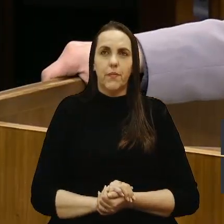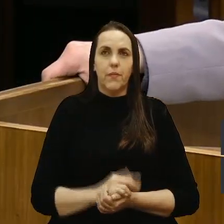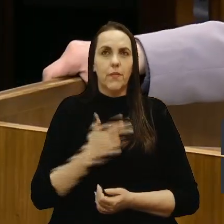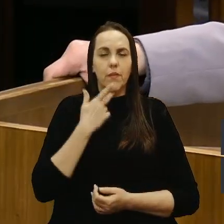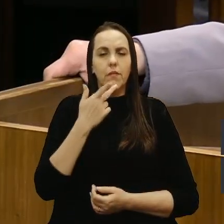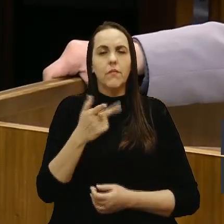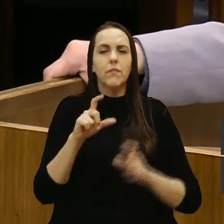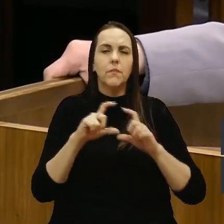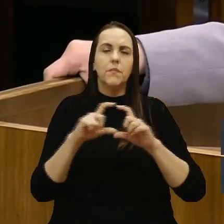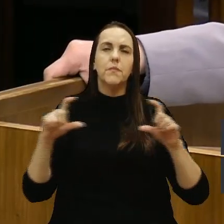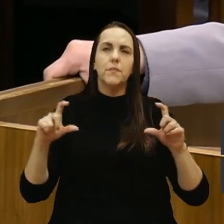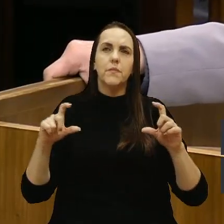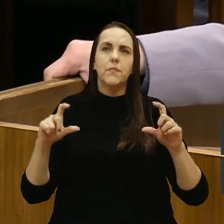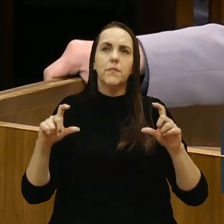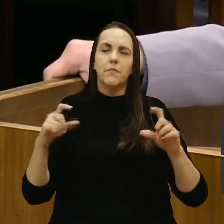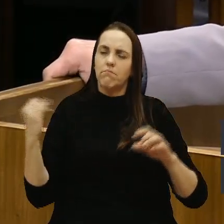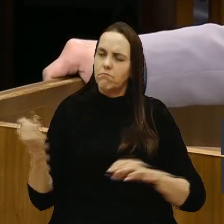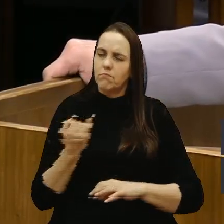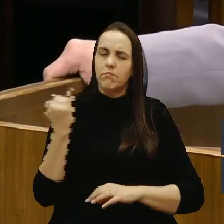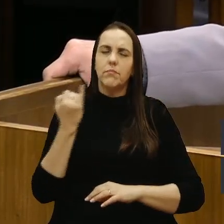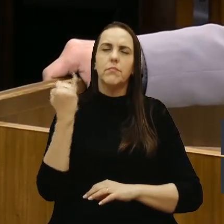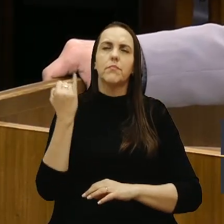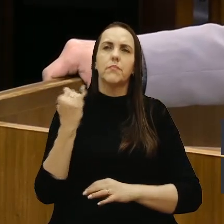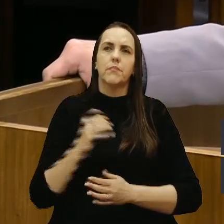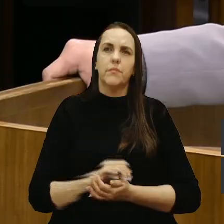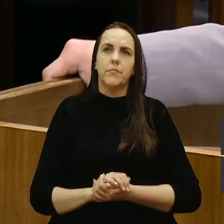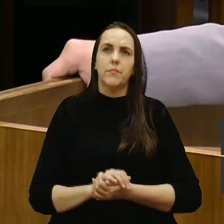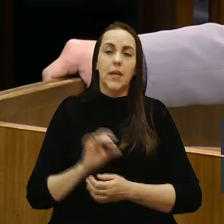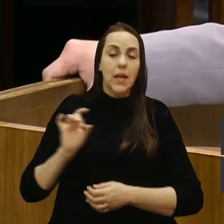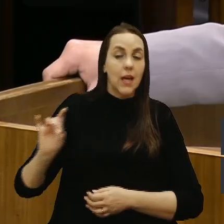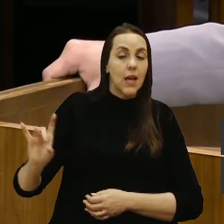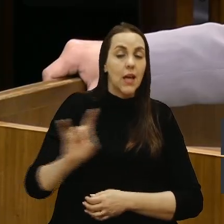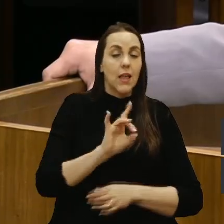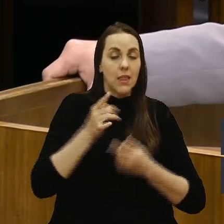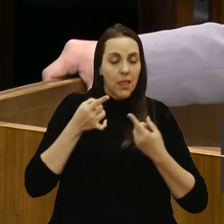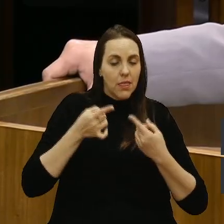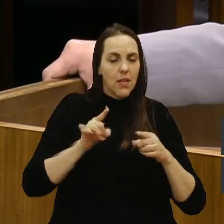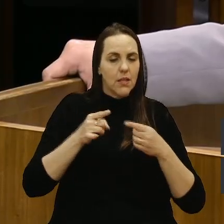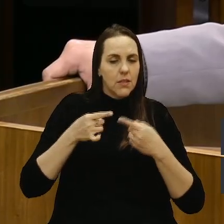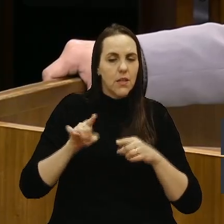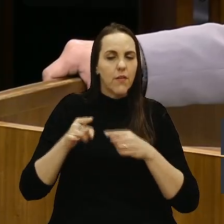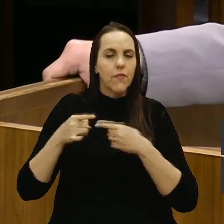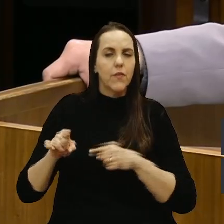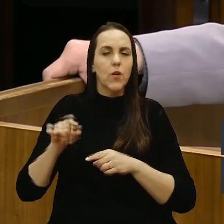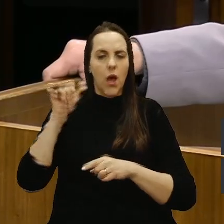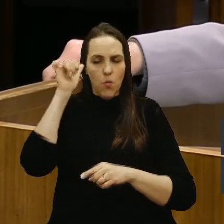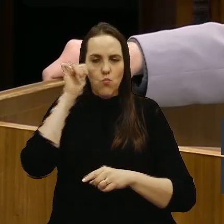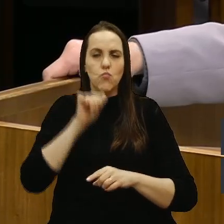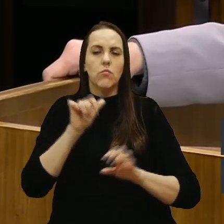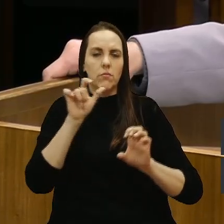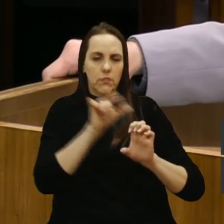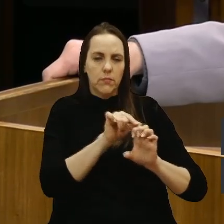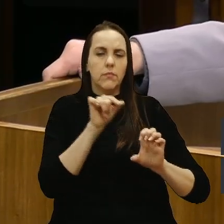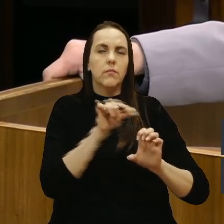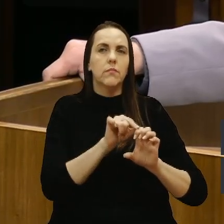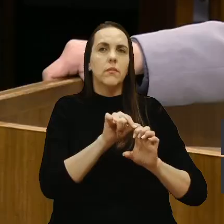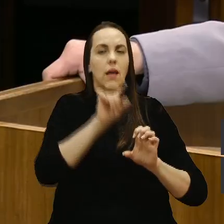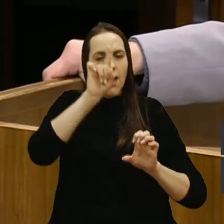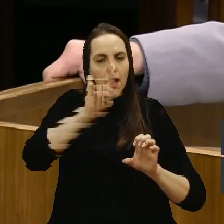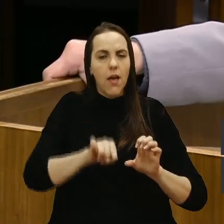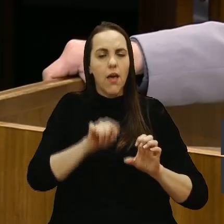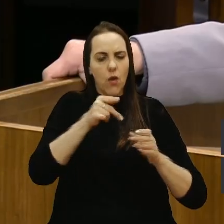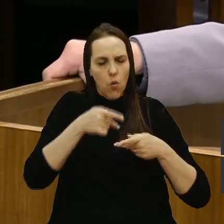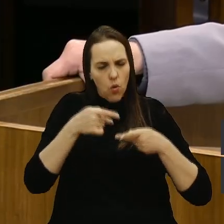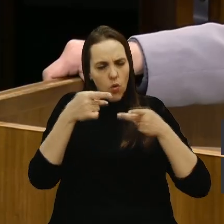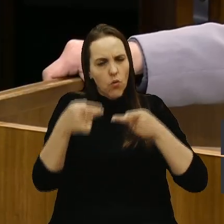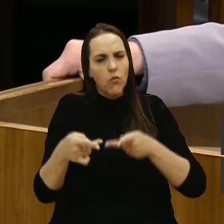uma frase muito relevante. Cada desafio enfrentado por uma mulher empreendedora é um convite